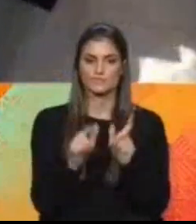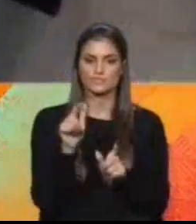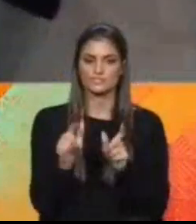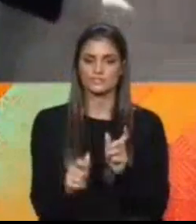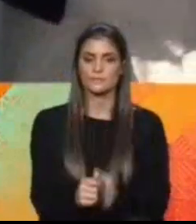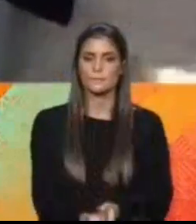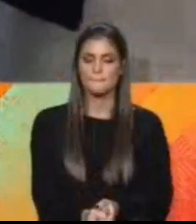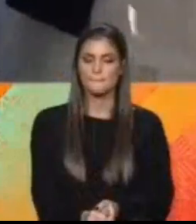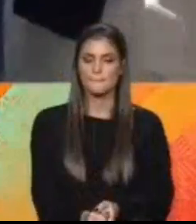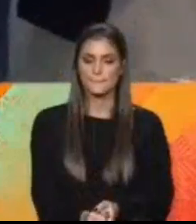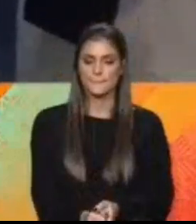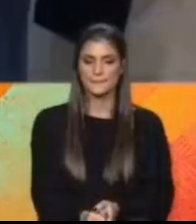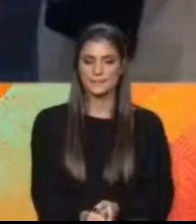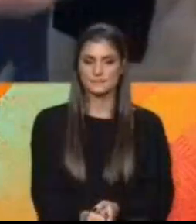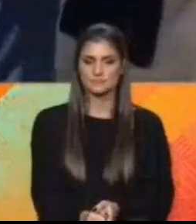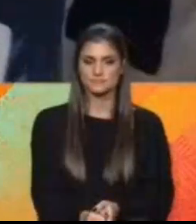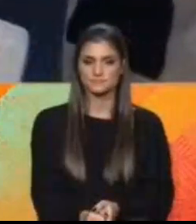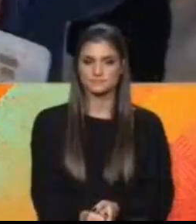gente.